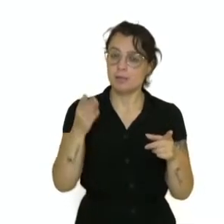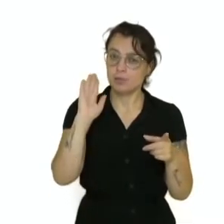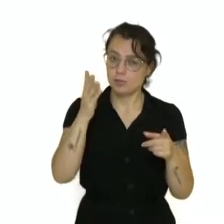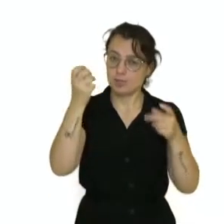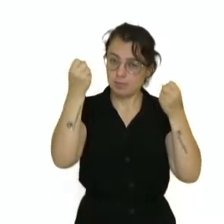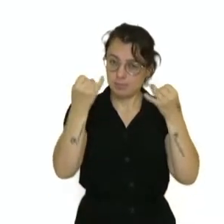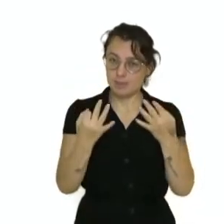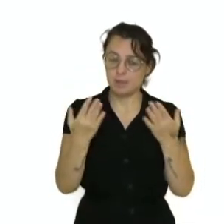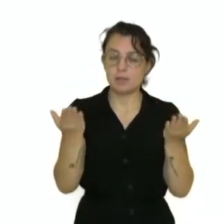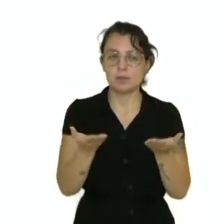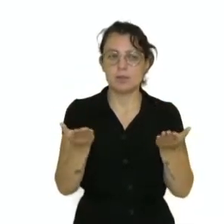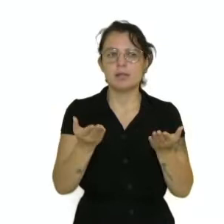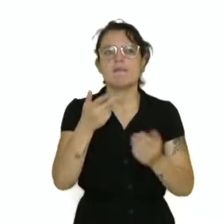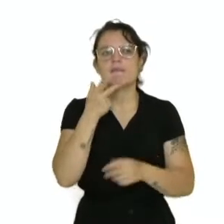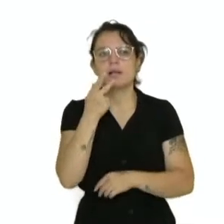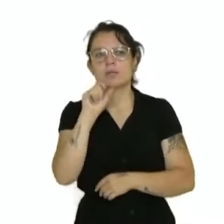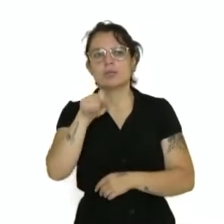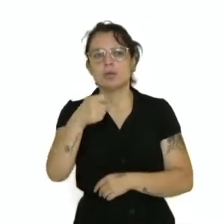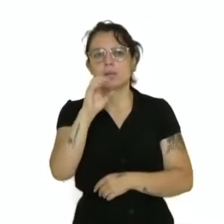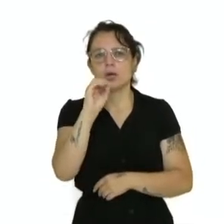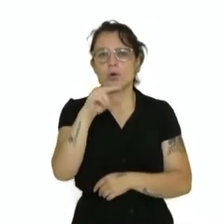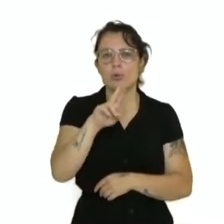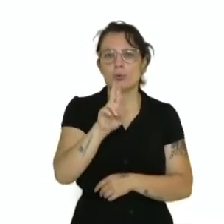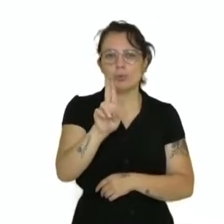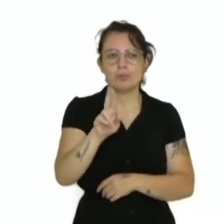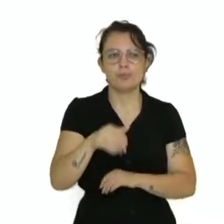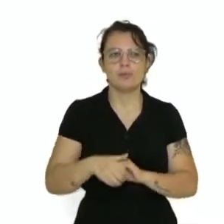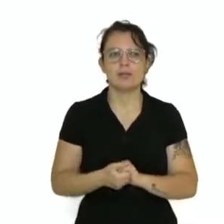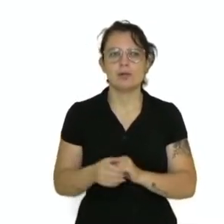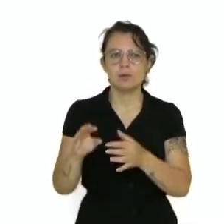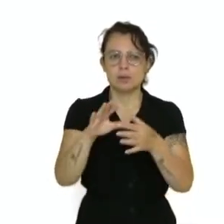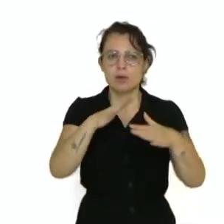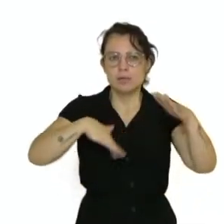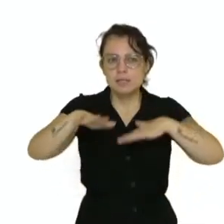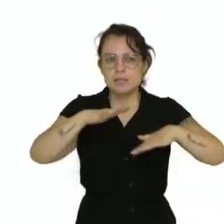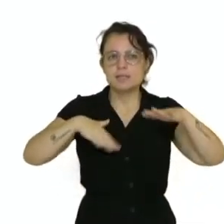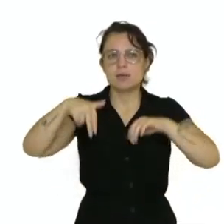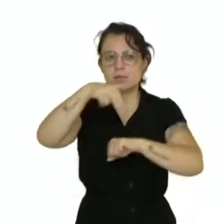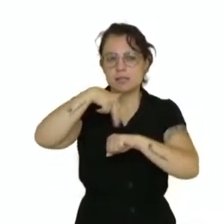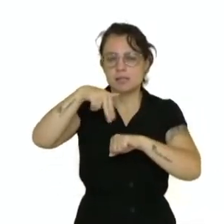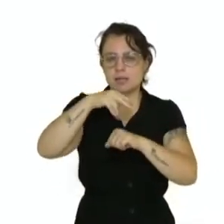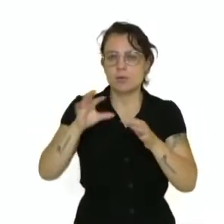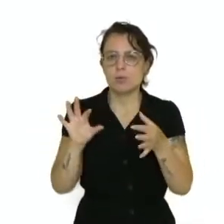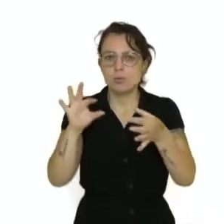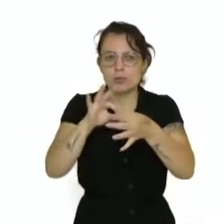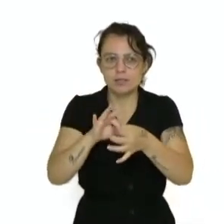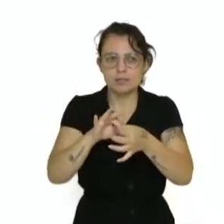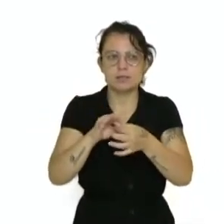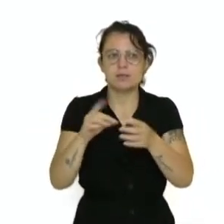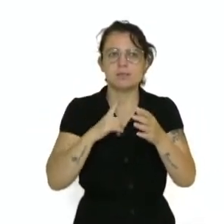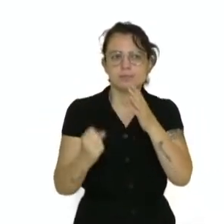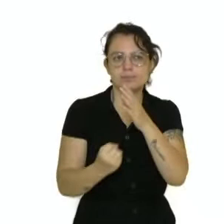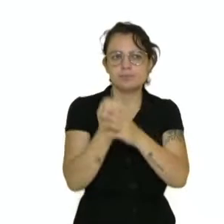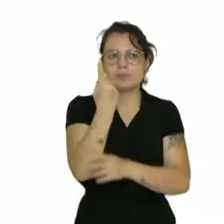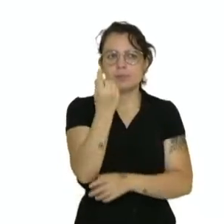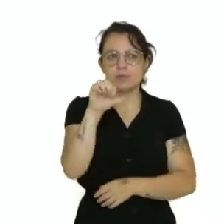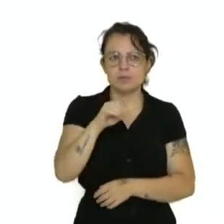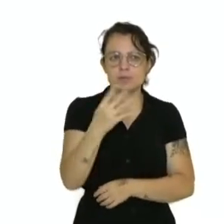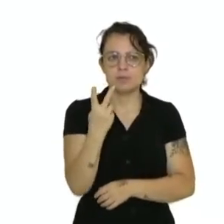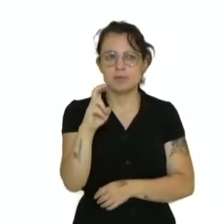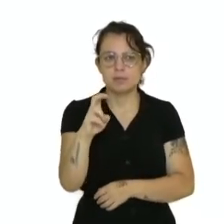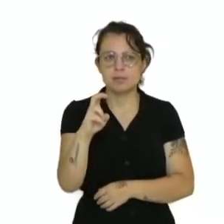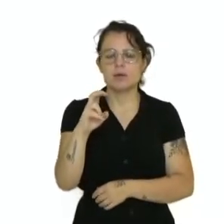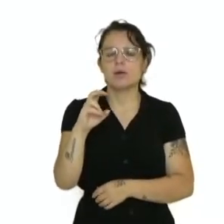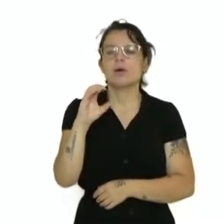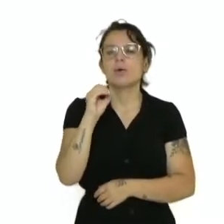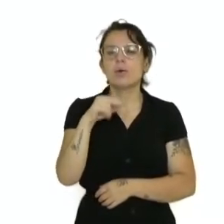a ONU um pouquinho. A ONU, Organização das Nações Unidas, foi fundada em 1945. A ONU é uma